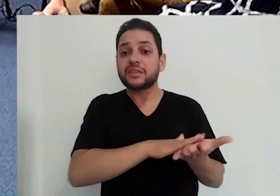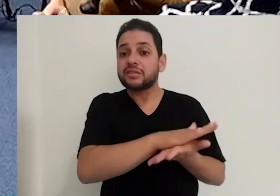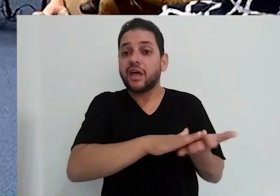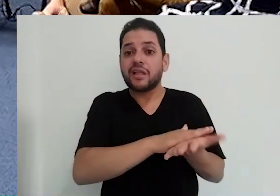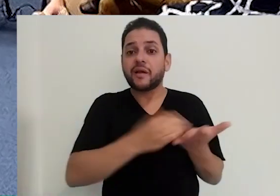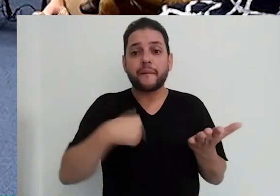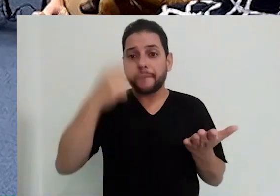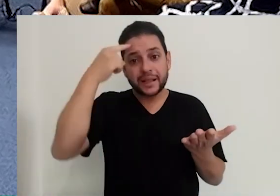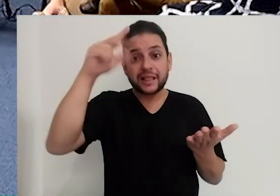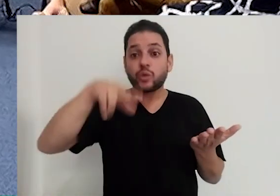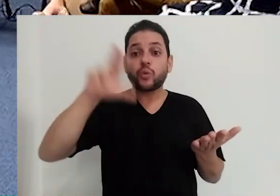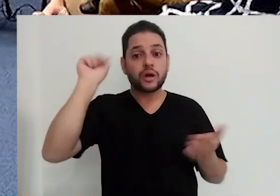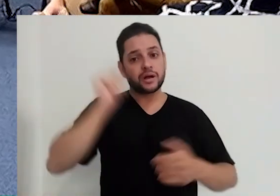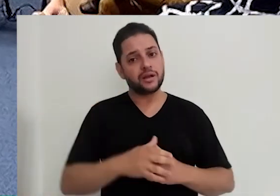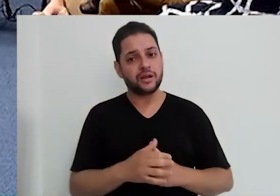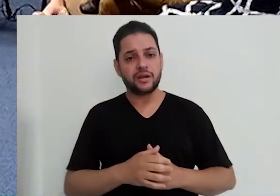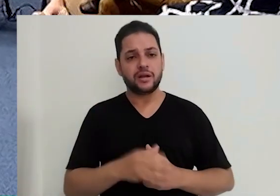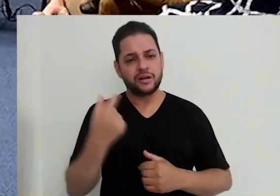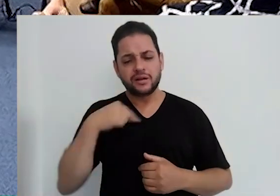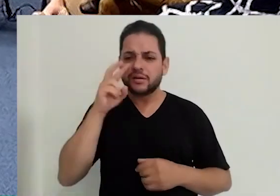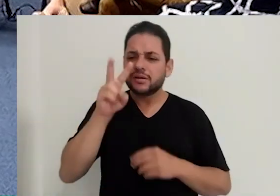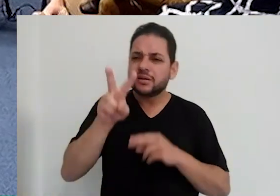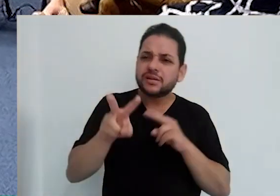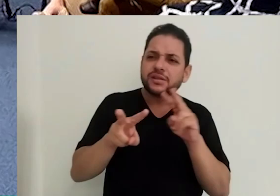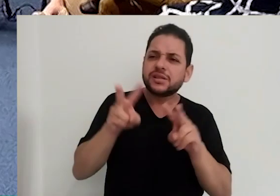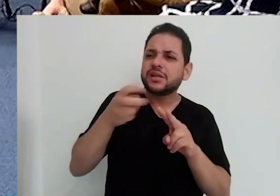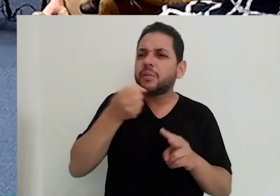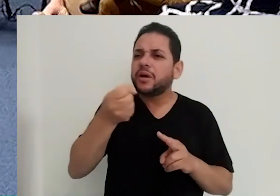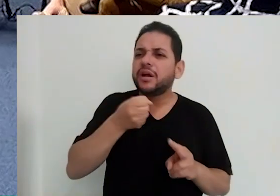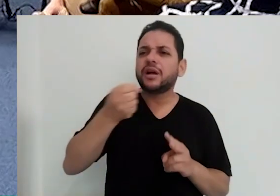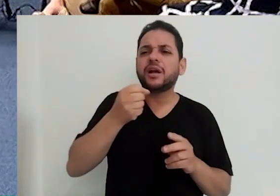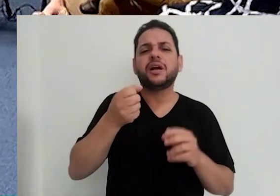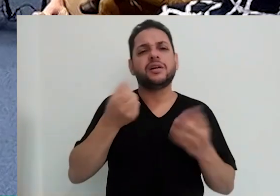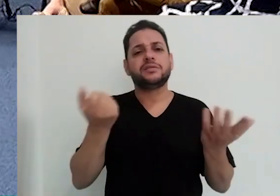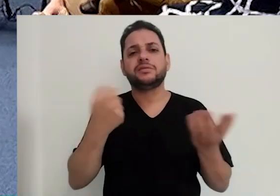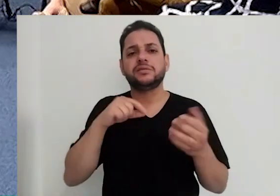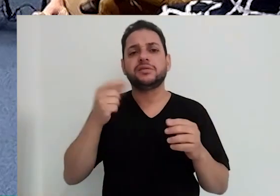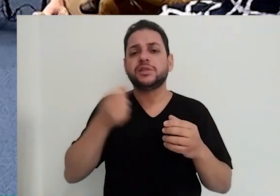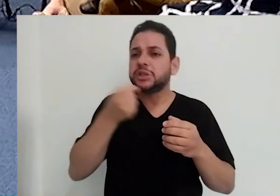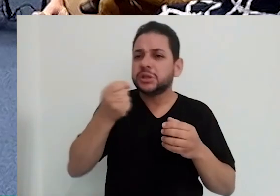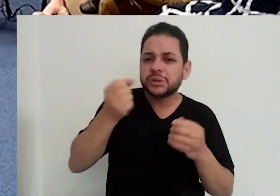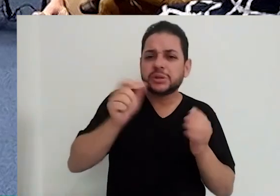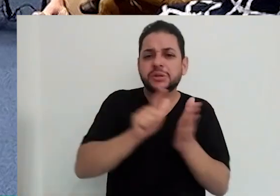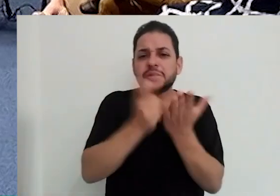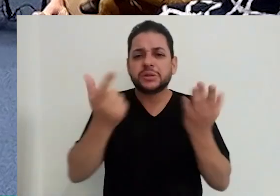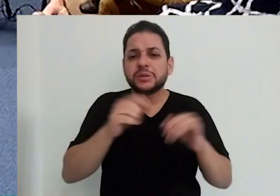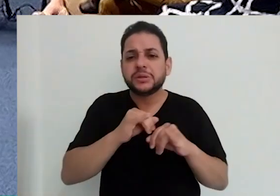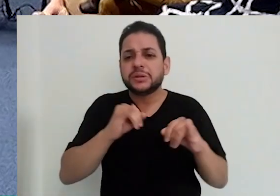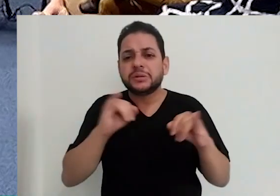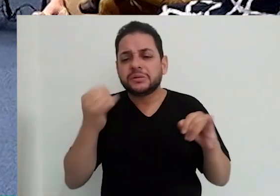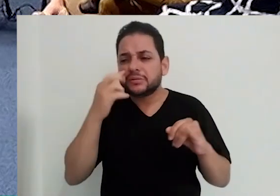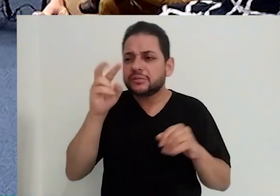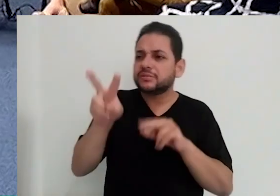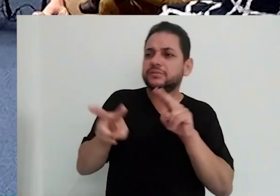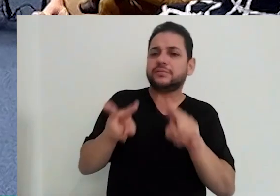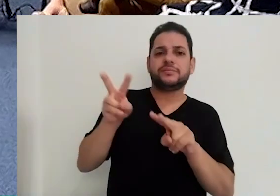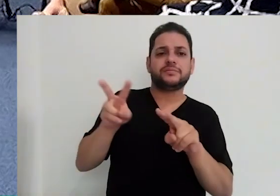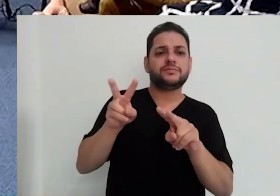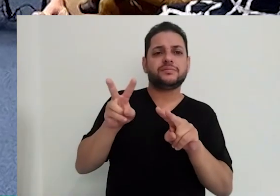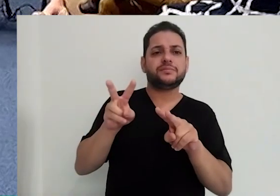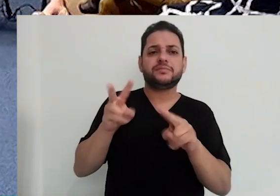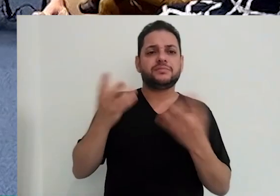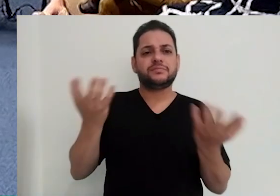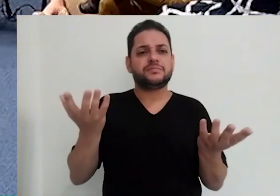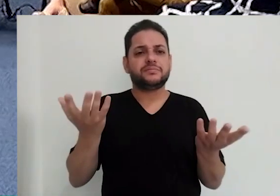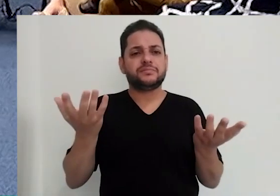vê nas Nas reportagens nas entrevistas você vê que aquilo foi um um caso de eu acho que teria acabado logo